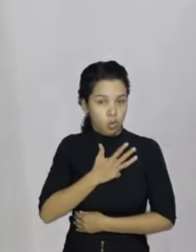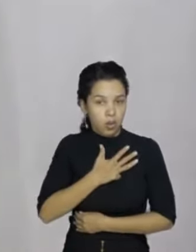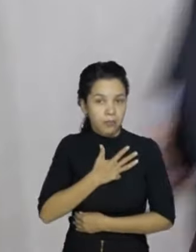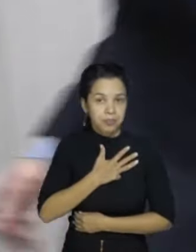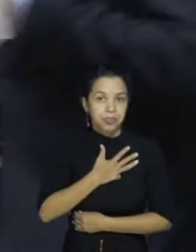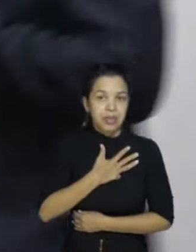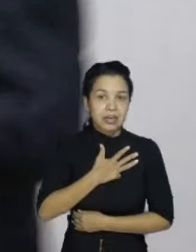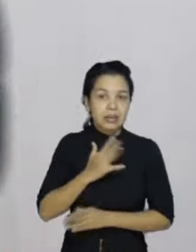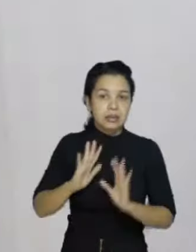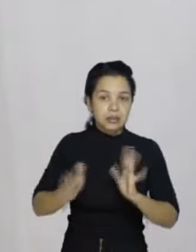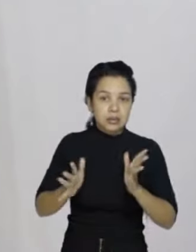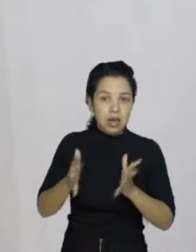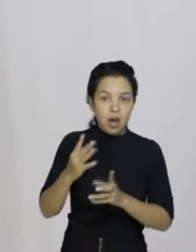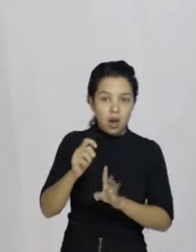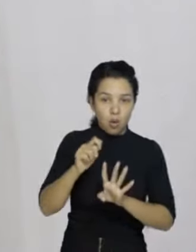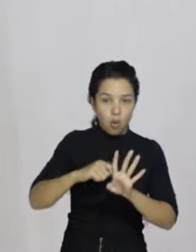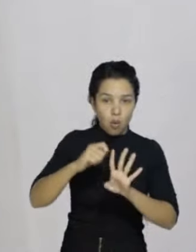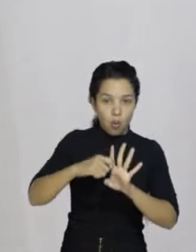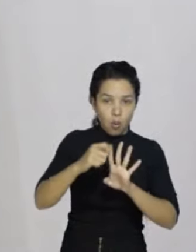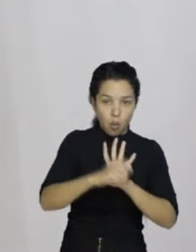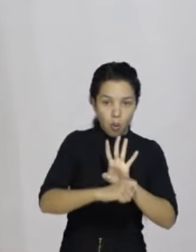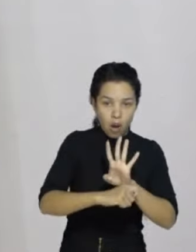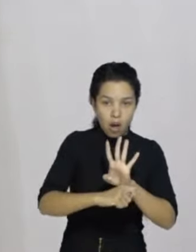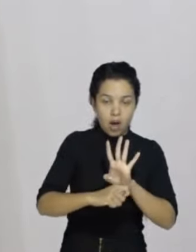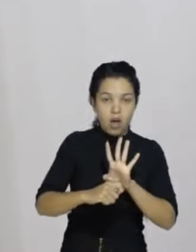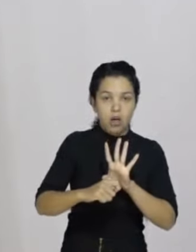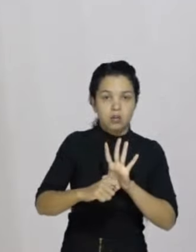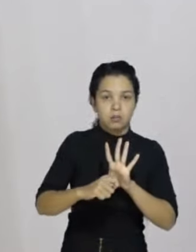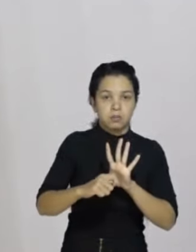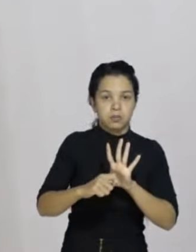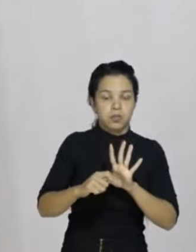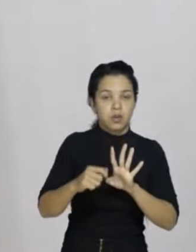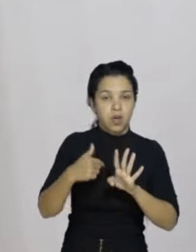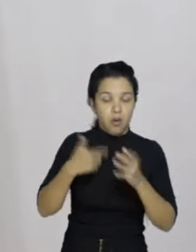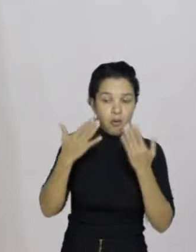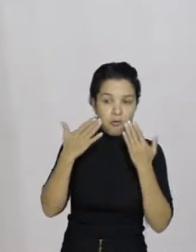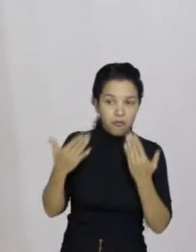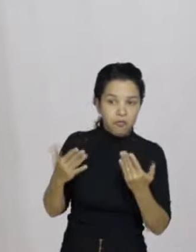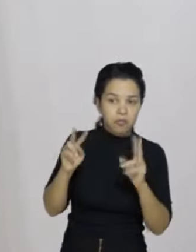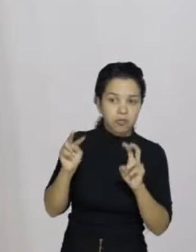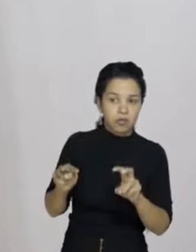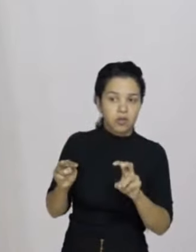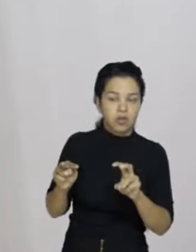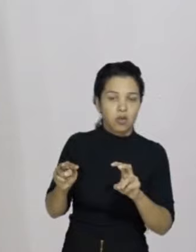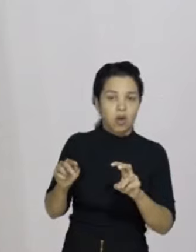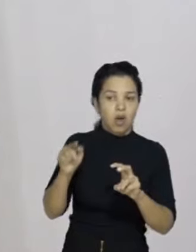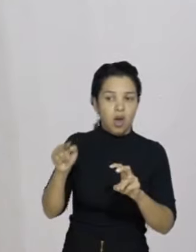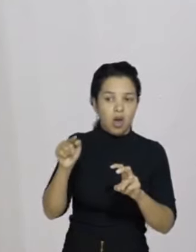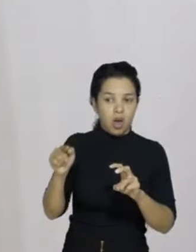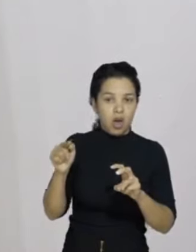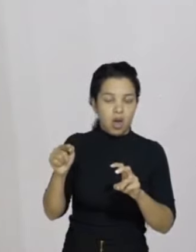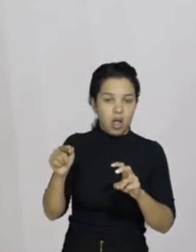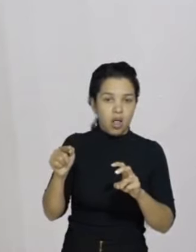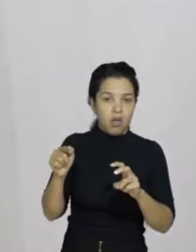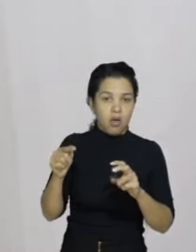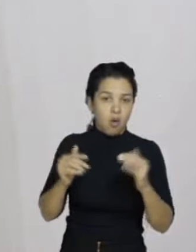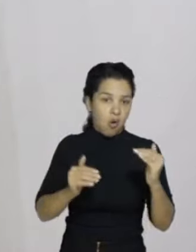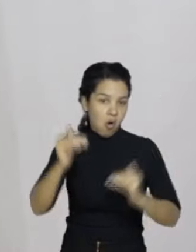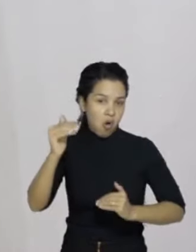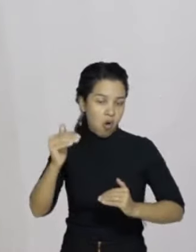são claros sinais de descontrole e de desespero Lula diz uma coisa um